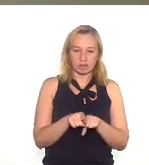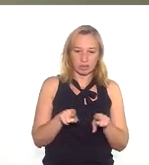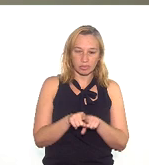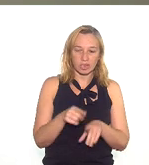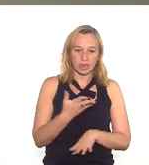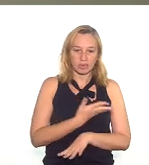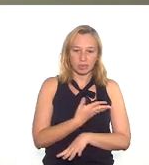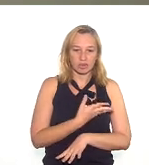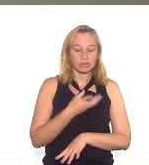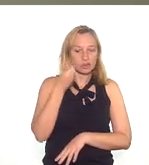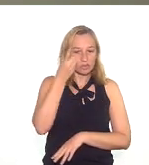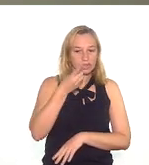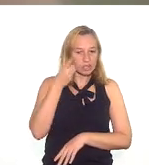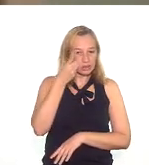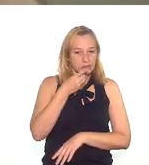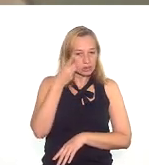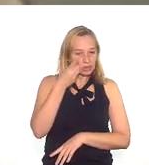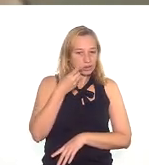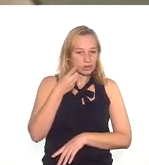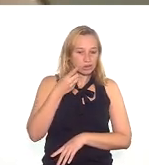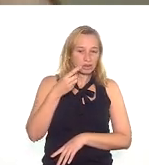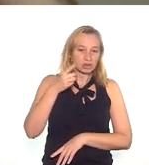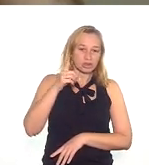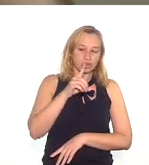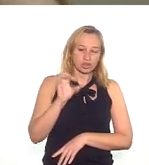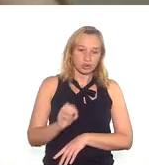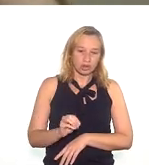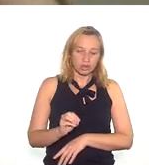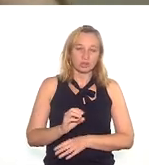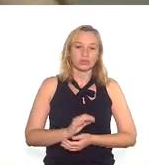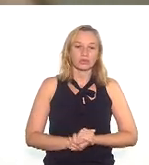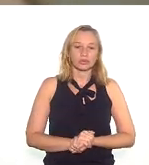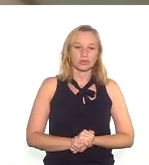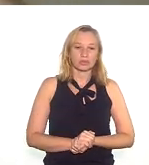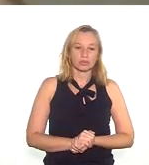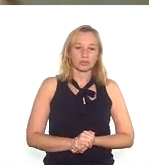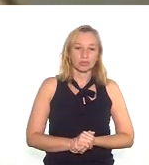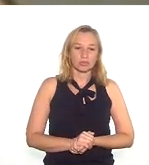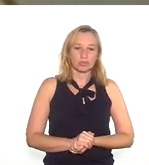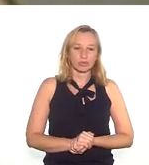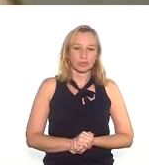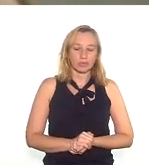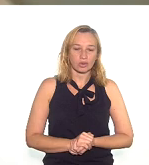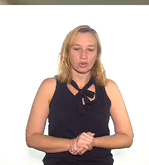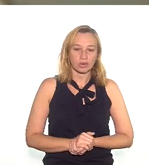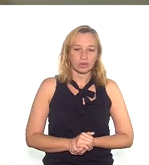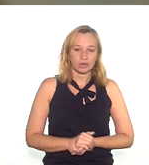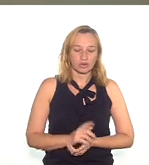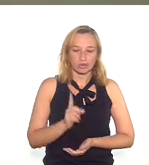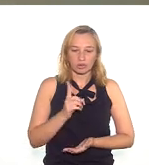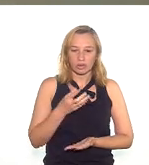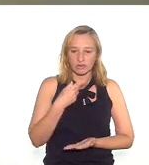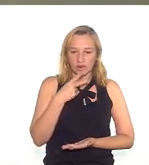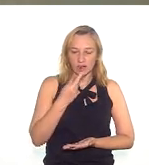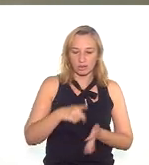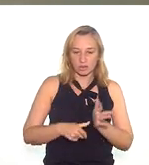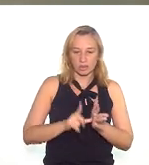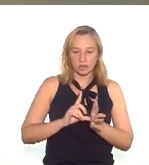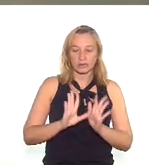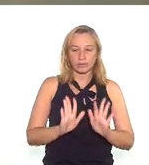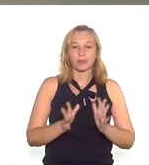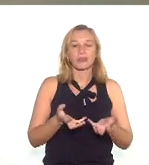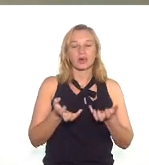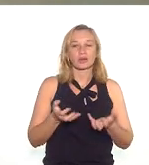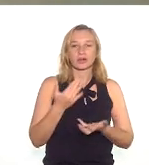querido deputado Dionísio Lins, que eu ainda não tinha registrado. Então, eu